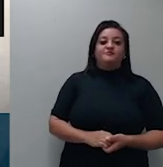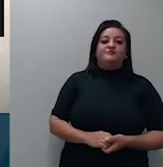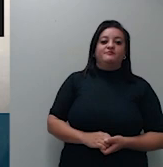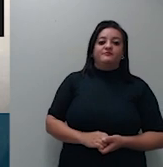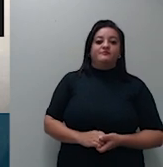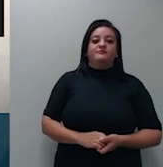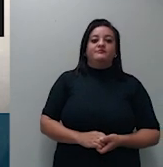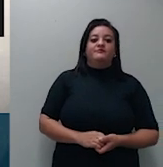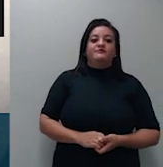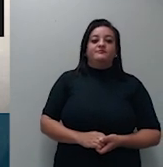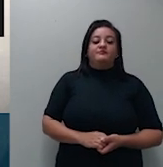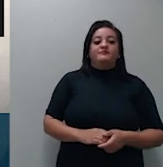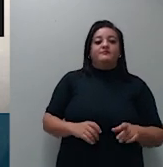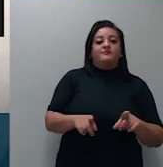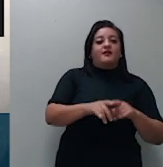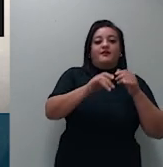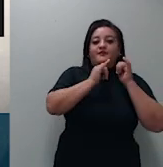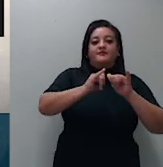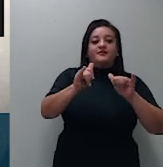a mensagem